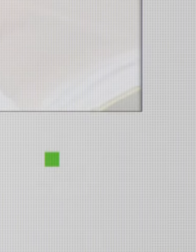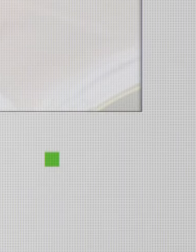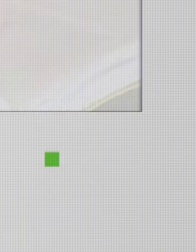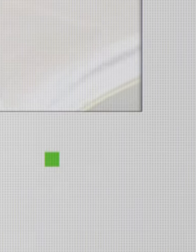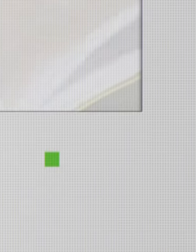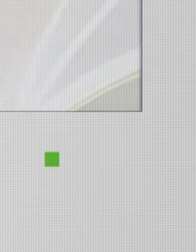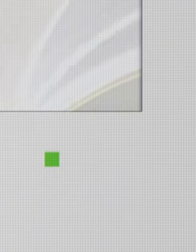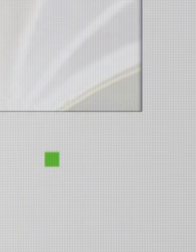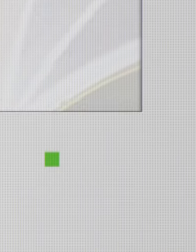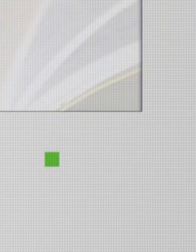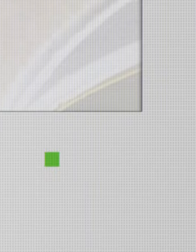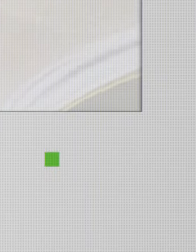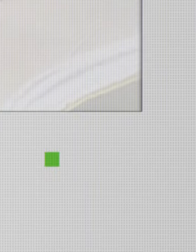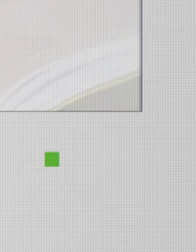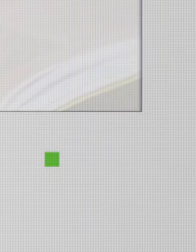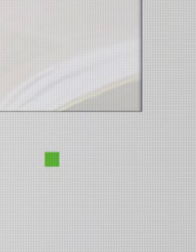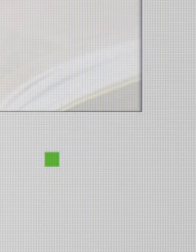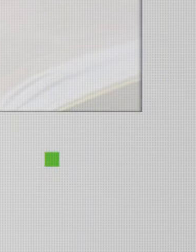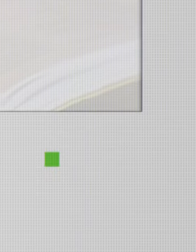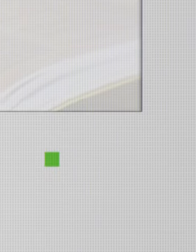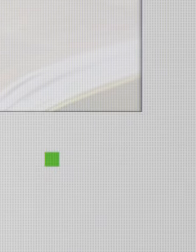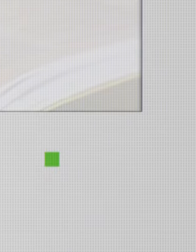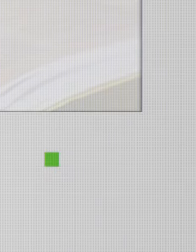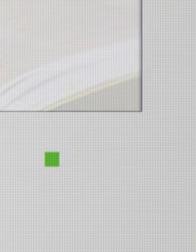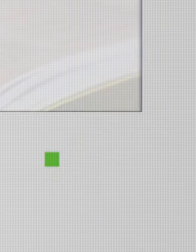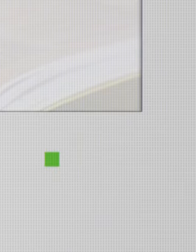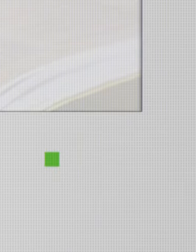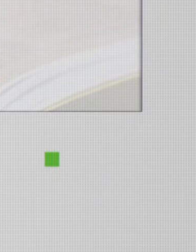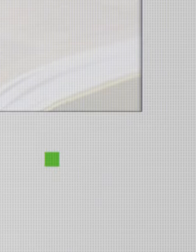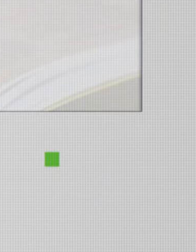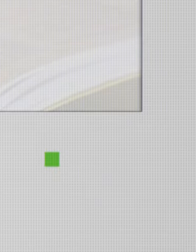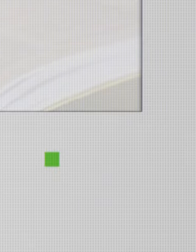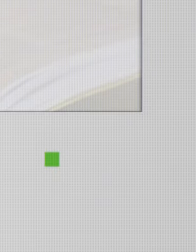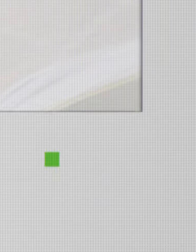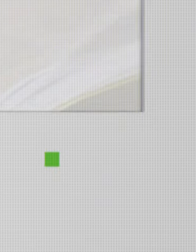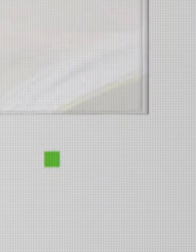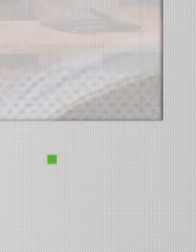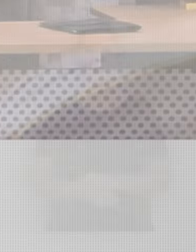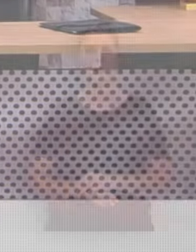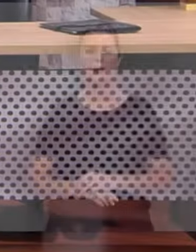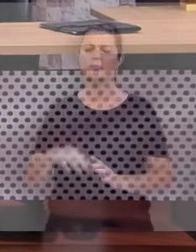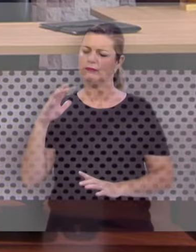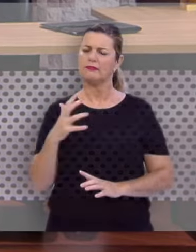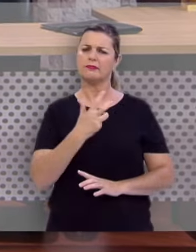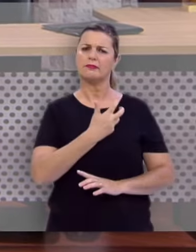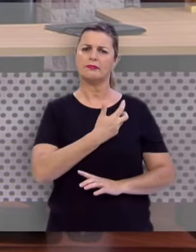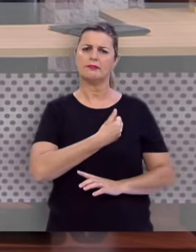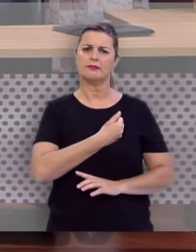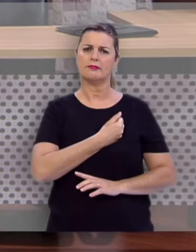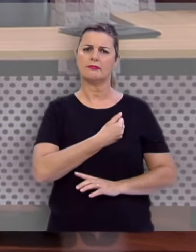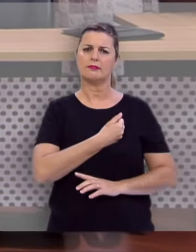esse também justificou. E aos que justificou, a esses também glorificou. A